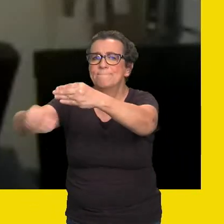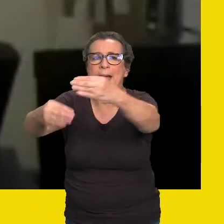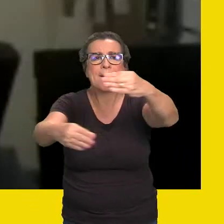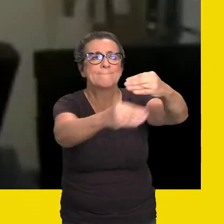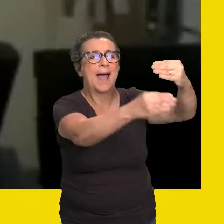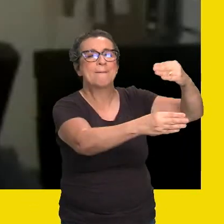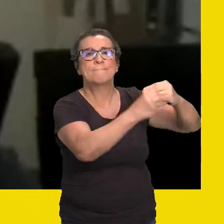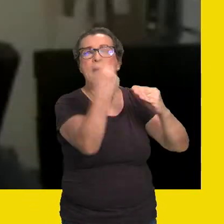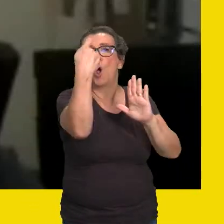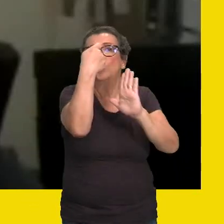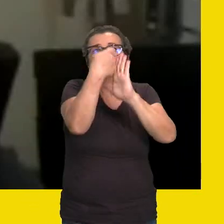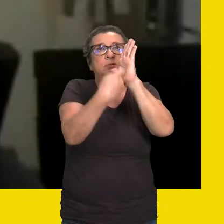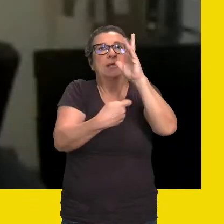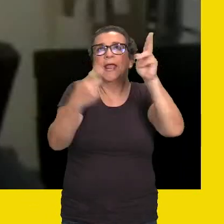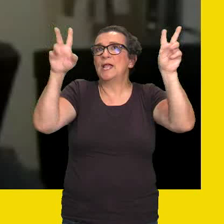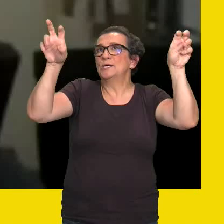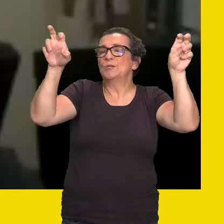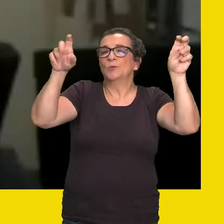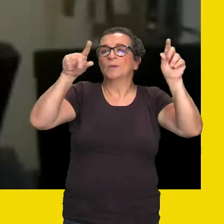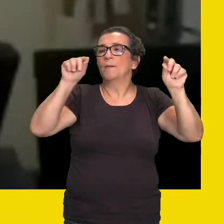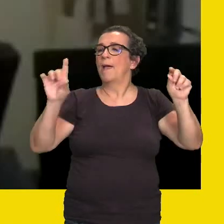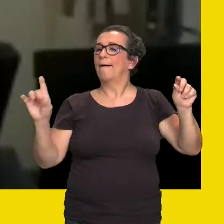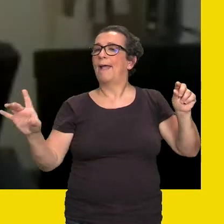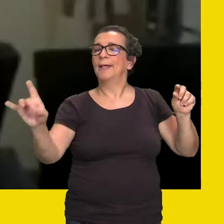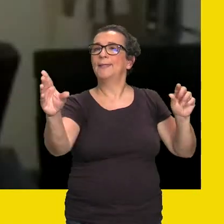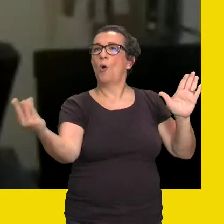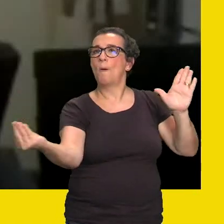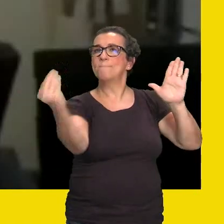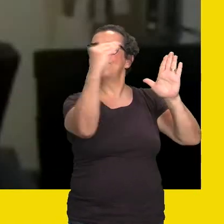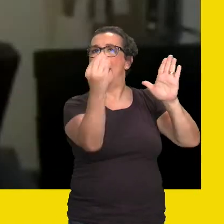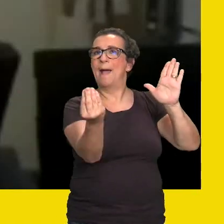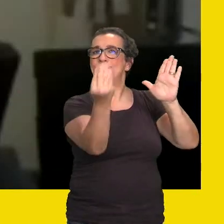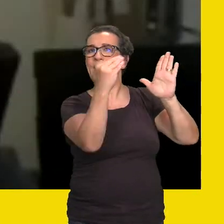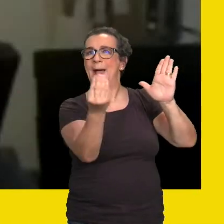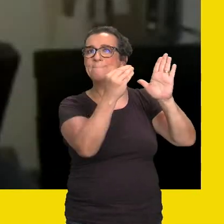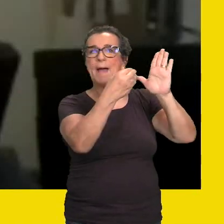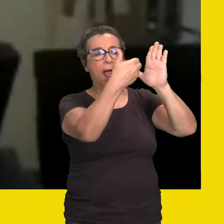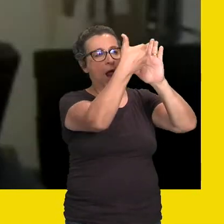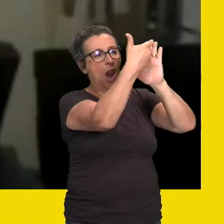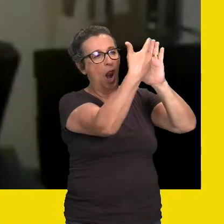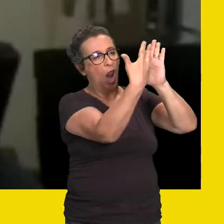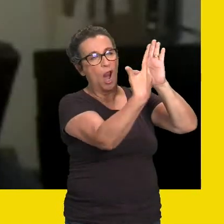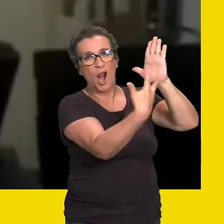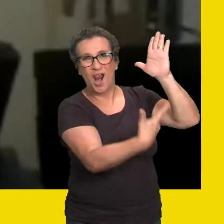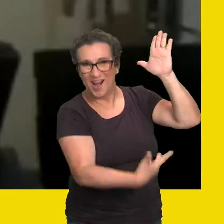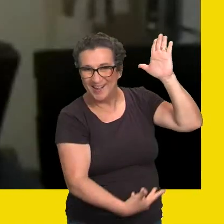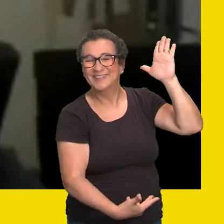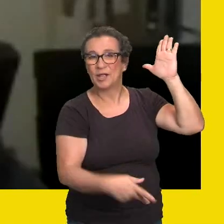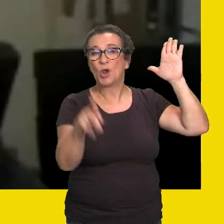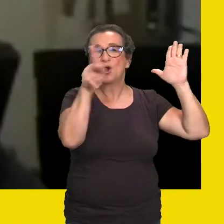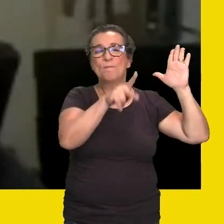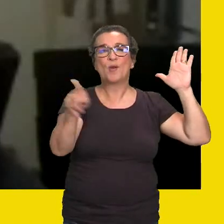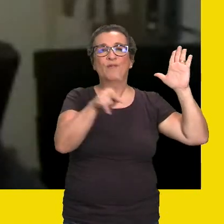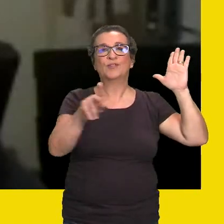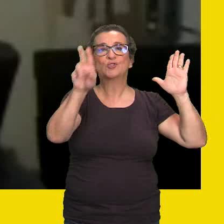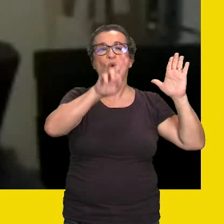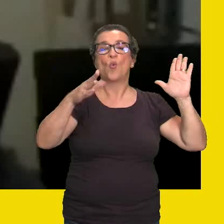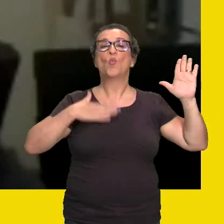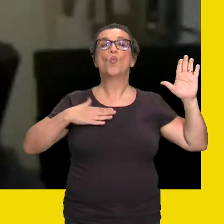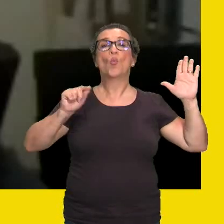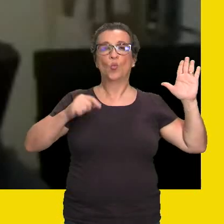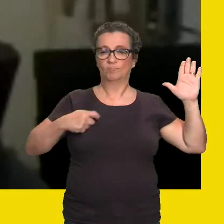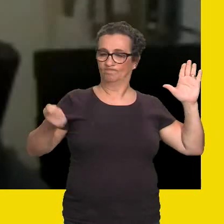sobre determinado tema, que cada um faz a sua contribuição e o professor utiliza o professor como